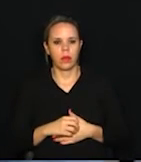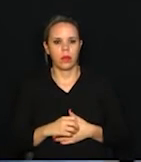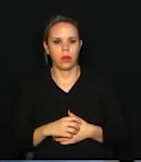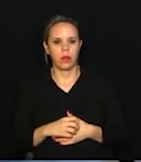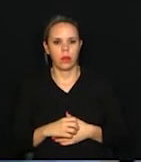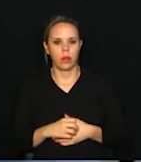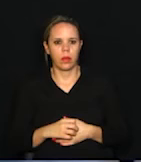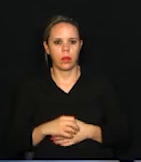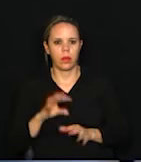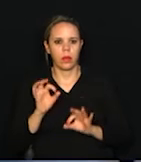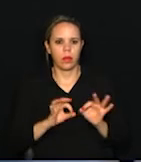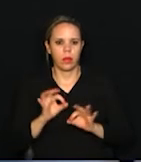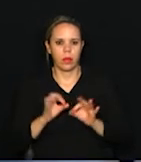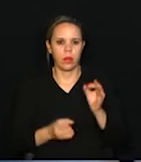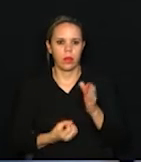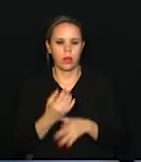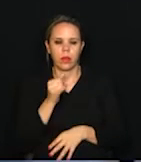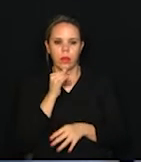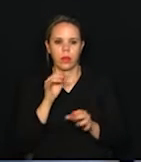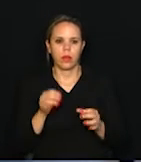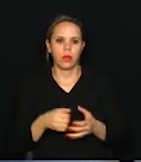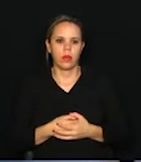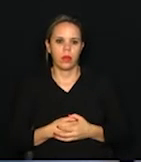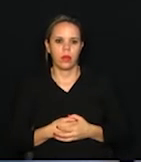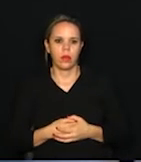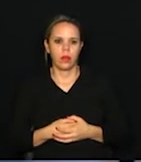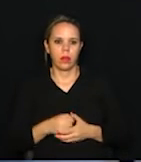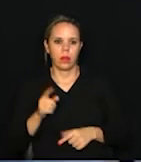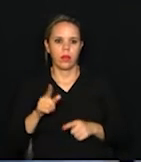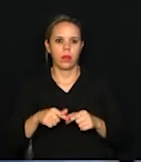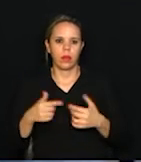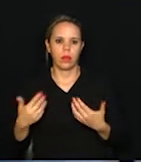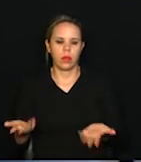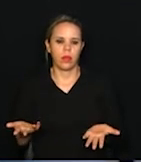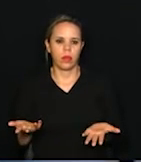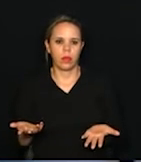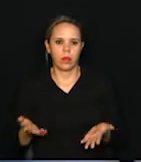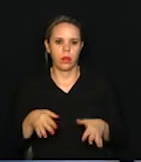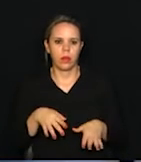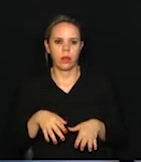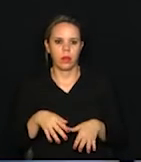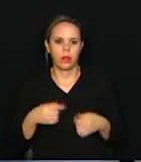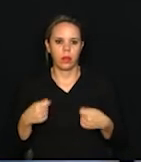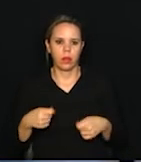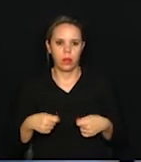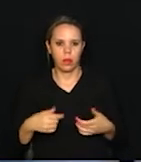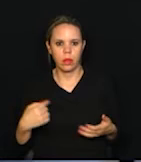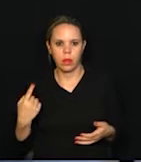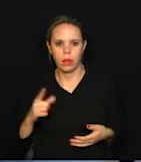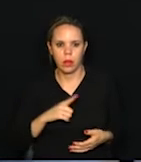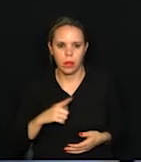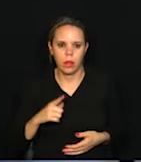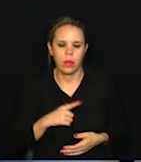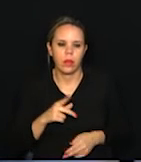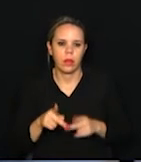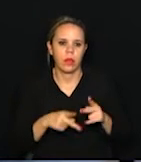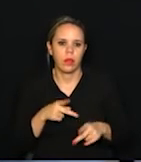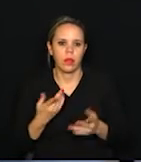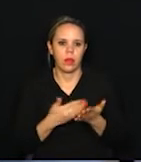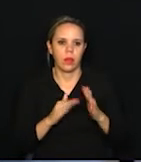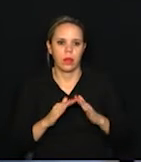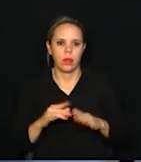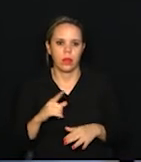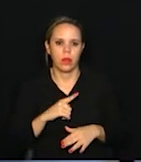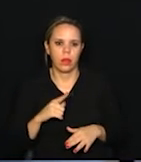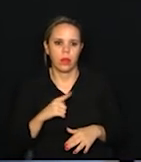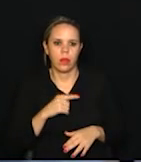nós produzimos, só para exemplificar, esse material à medida das necessidades. Então, nós temos o público escolar, nós temos